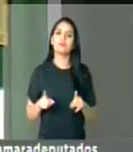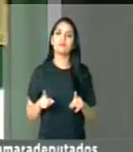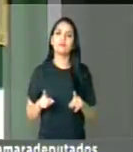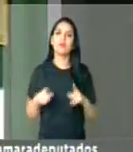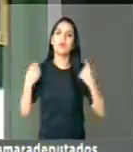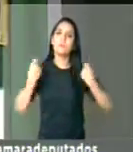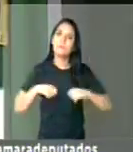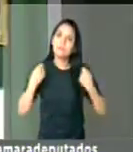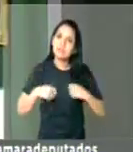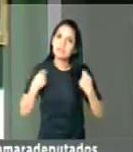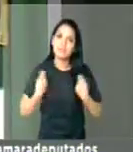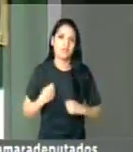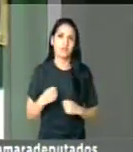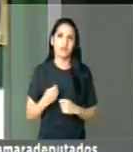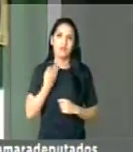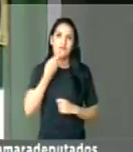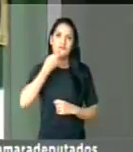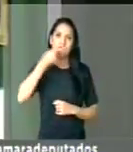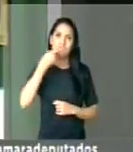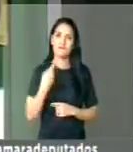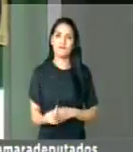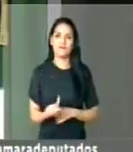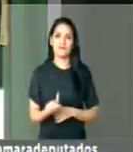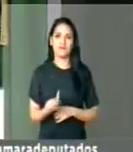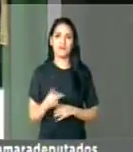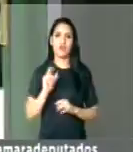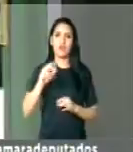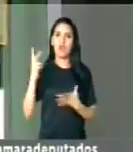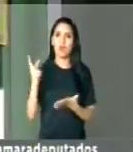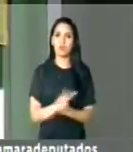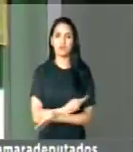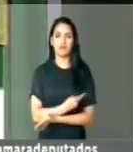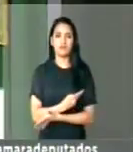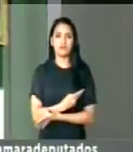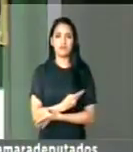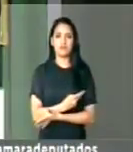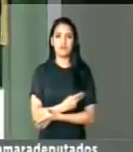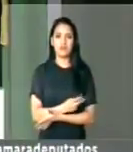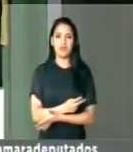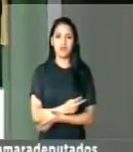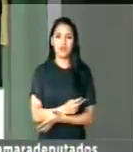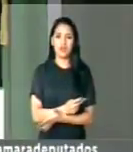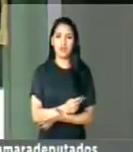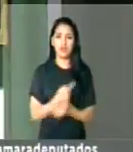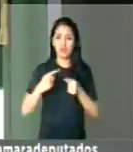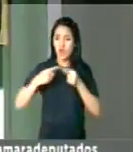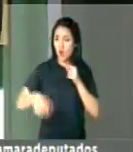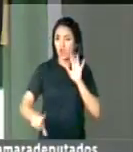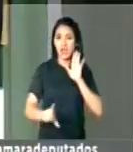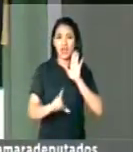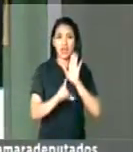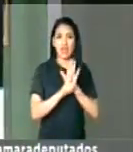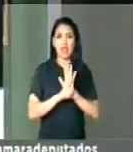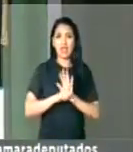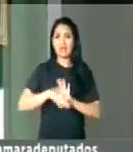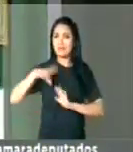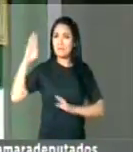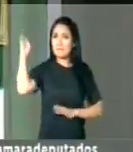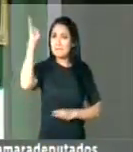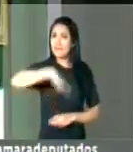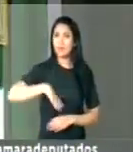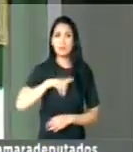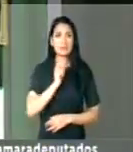de registrar essa arbitrariedade, essa ilegalidade, essa crueldade,